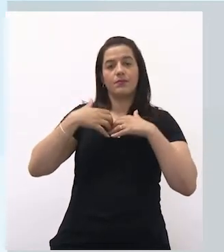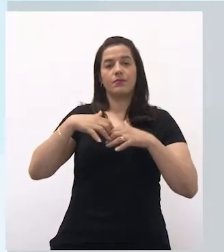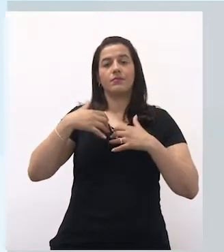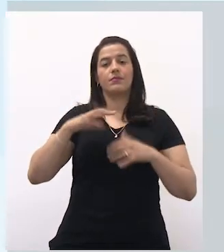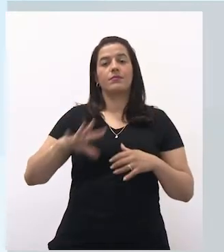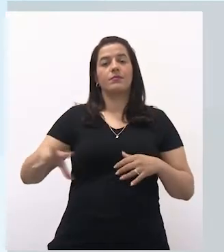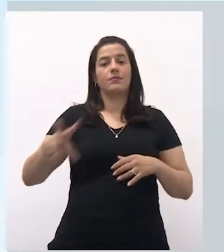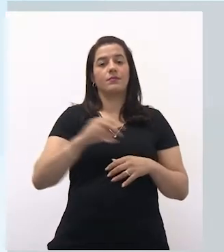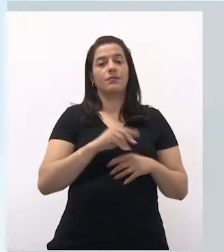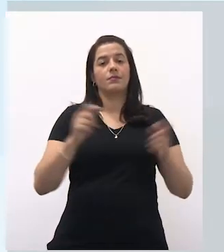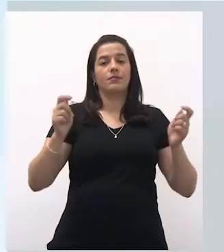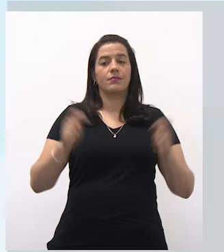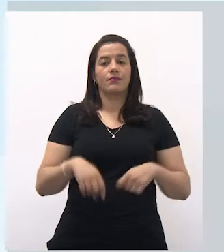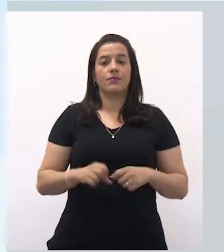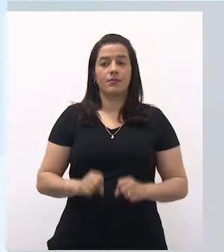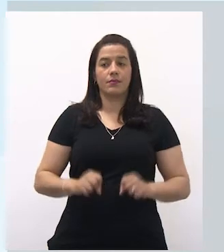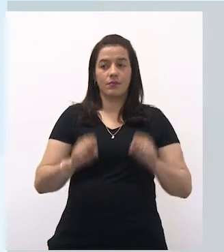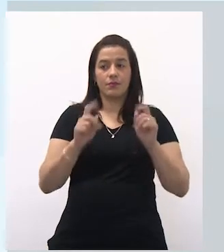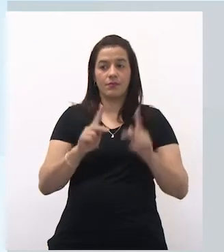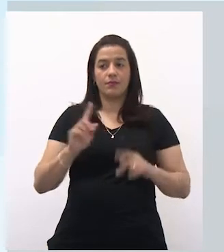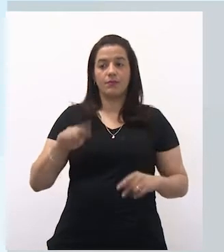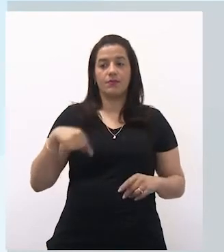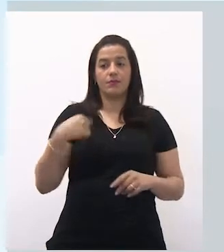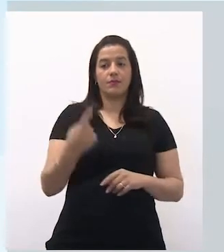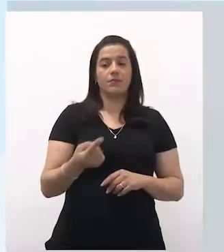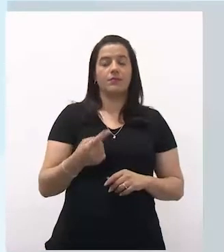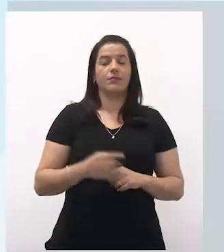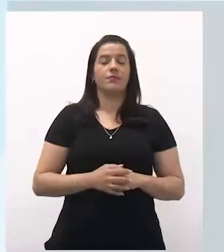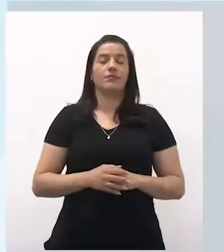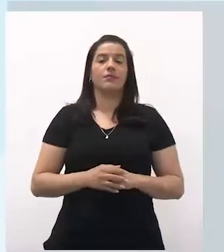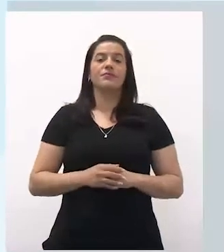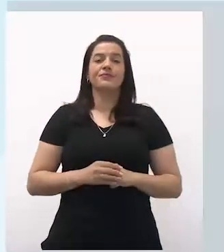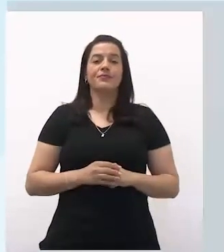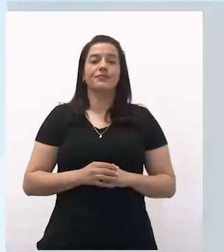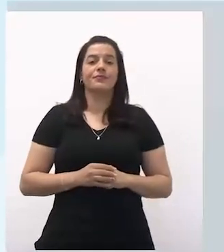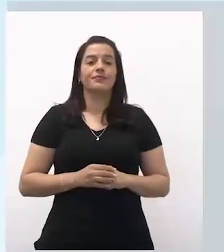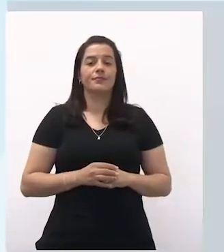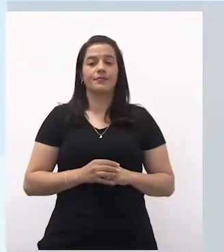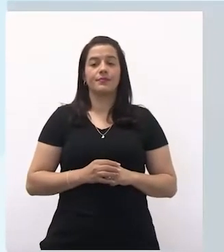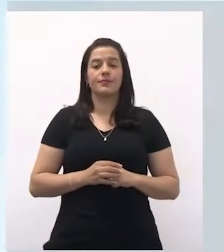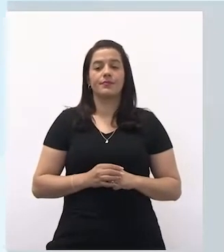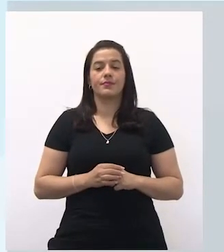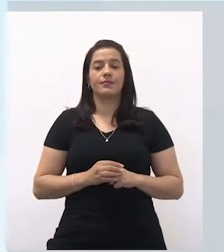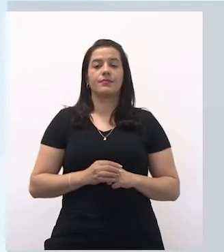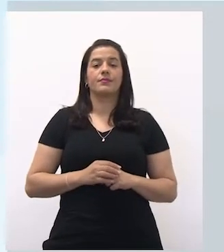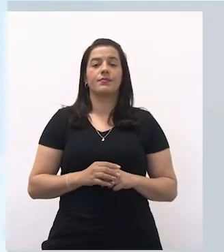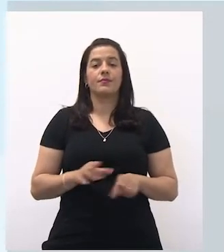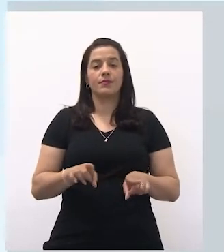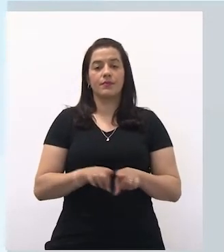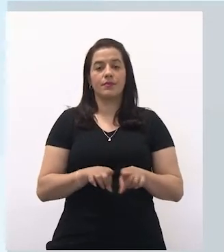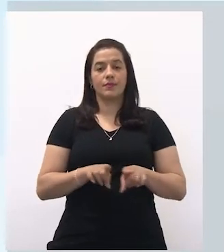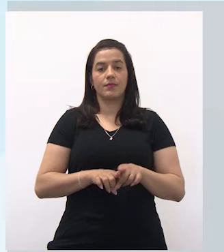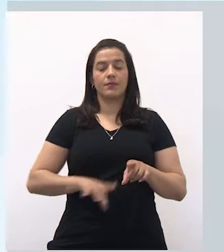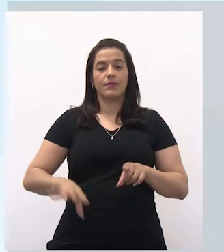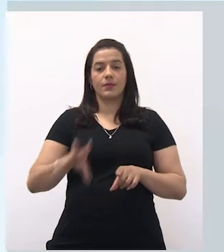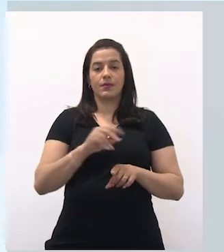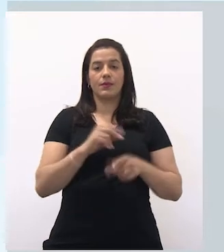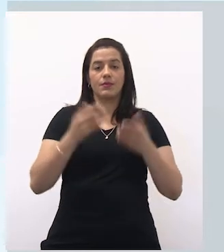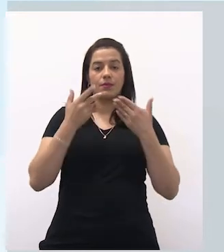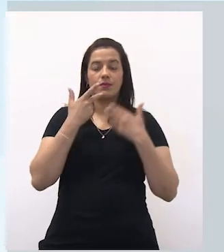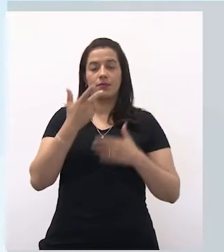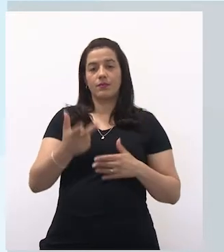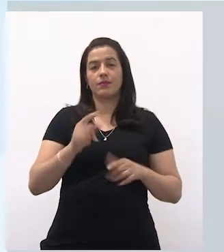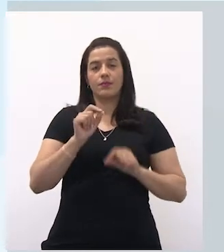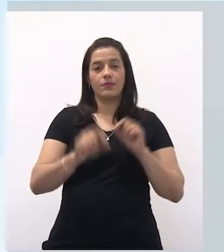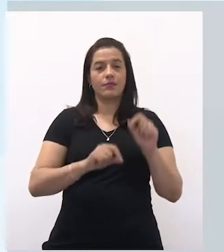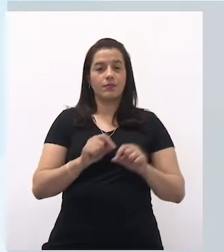hierarquia. Tudo bem? Vamos para o próximo slide, então. No próximo slide, a gente vai falar dos domínios de